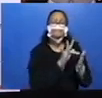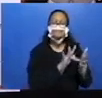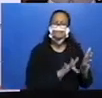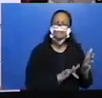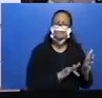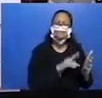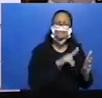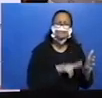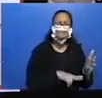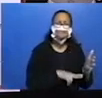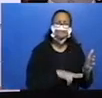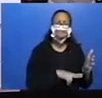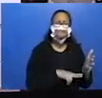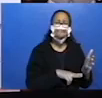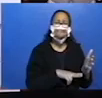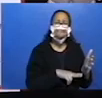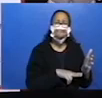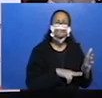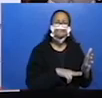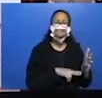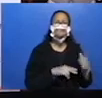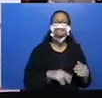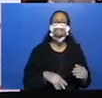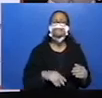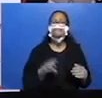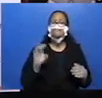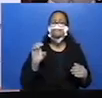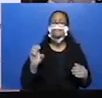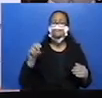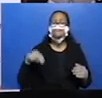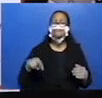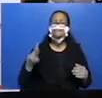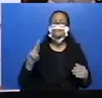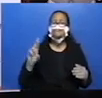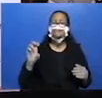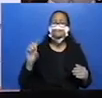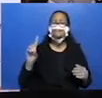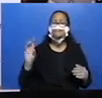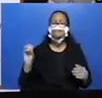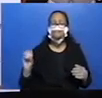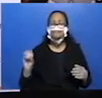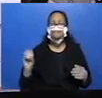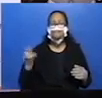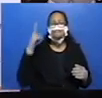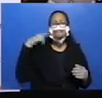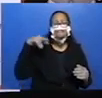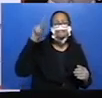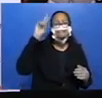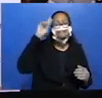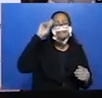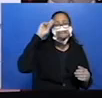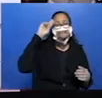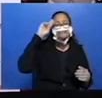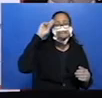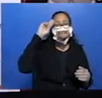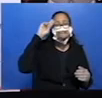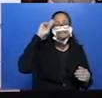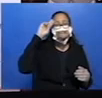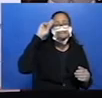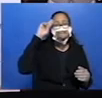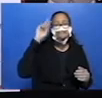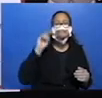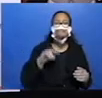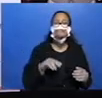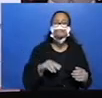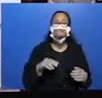casa? O enredo faz isso. Se o enredo da história é um enredo que ele te enreda, né,